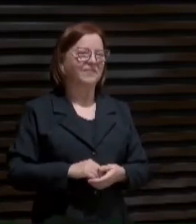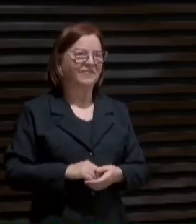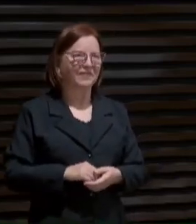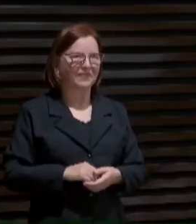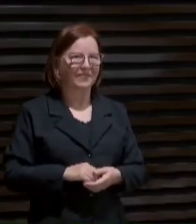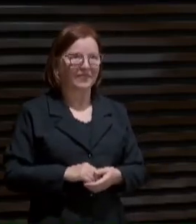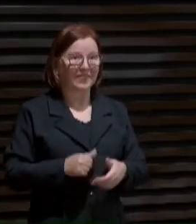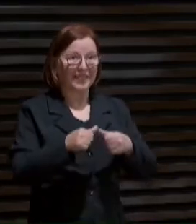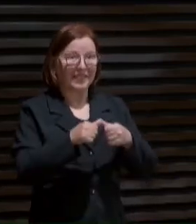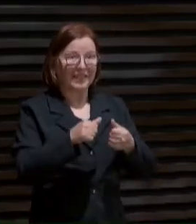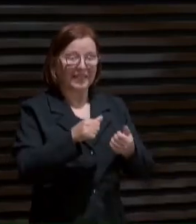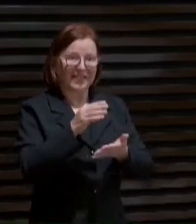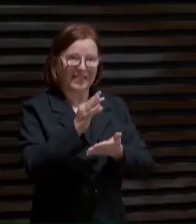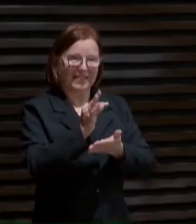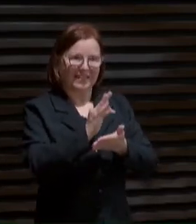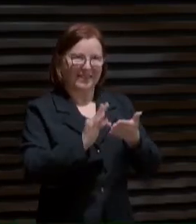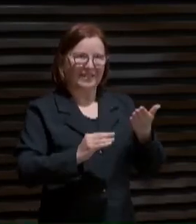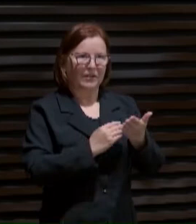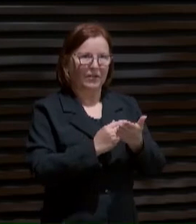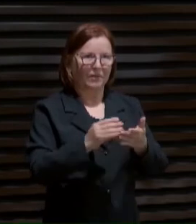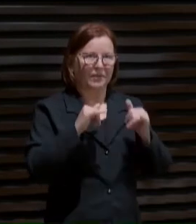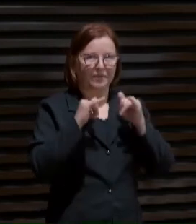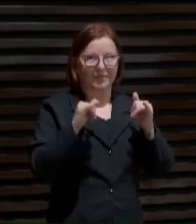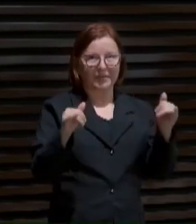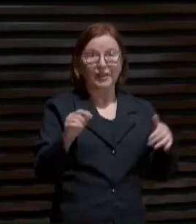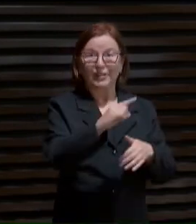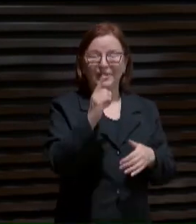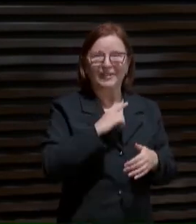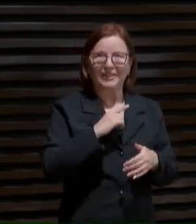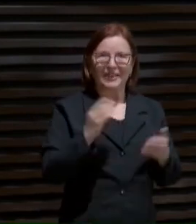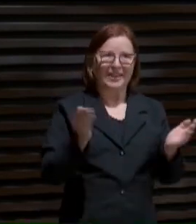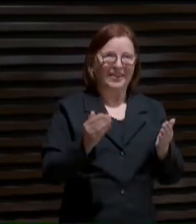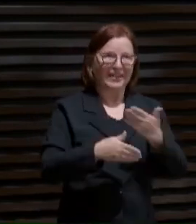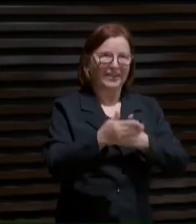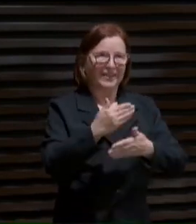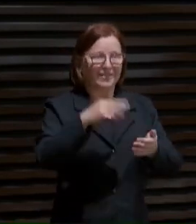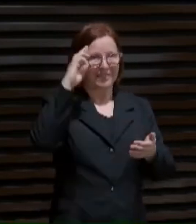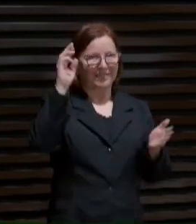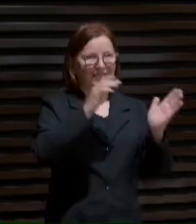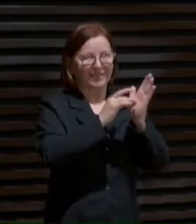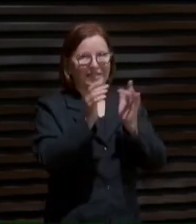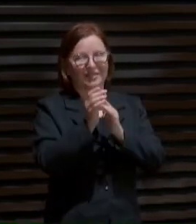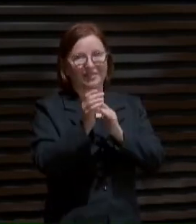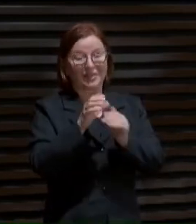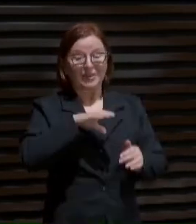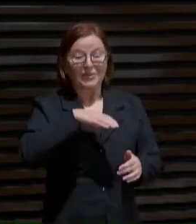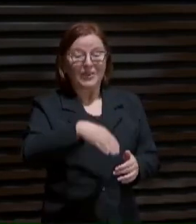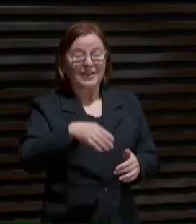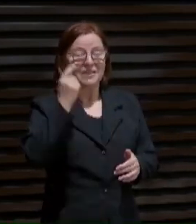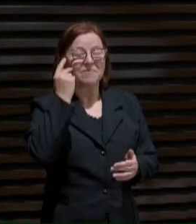texto começa dizendo que nós temos agora por meio do Senhor Jesus ousadia para entrar